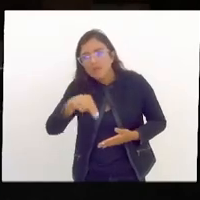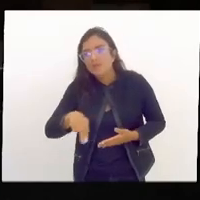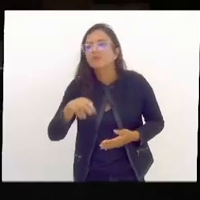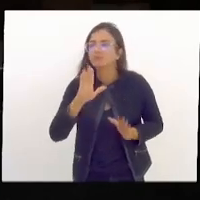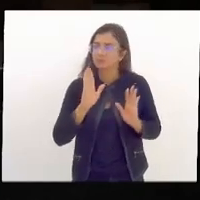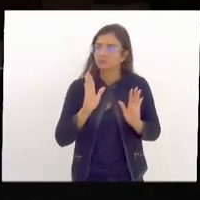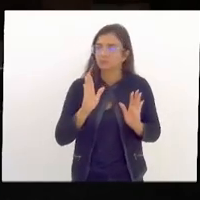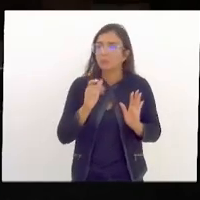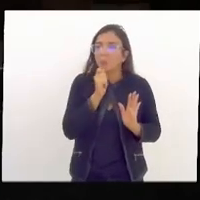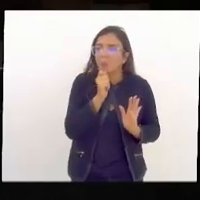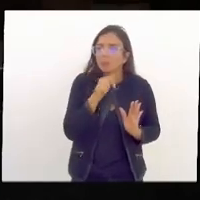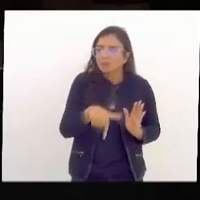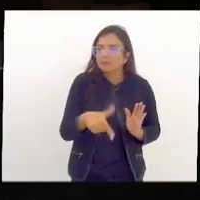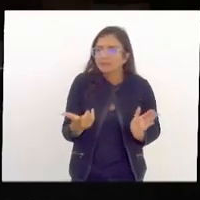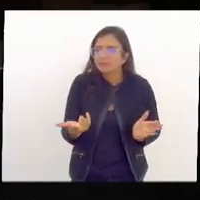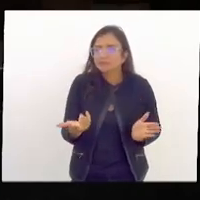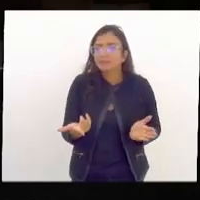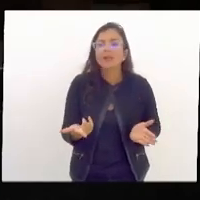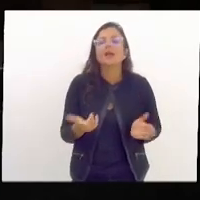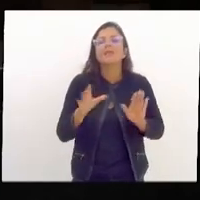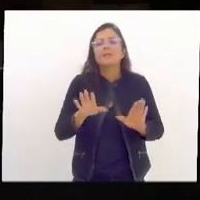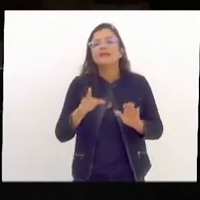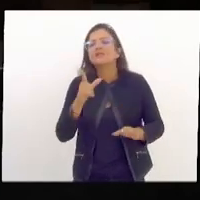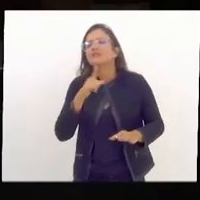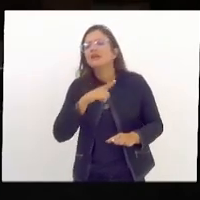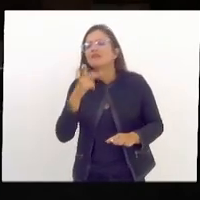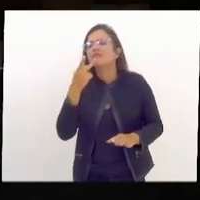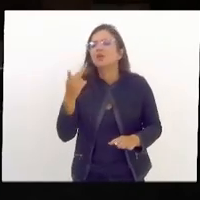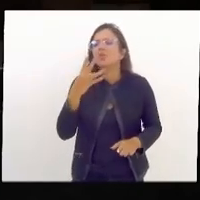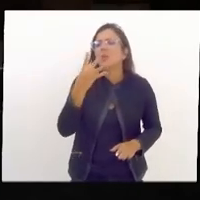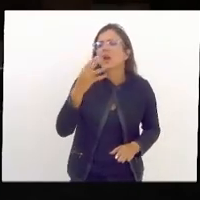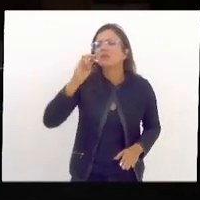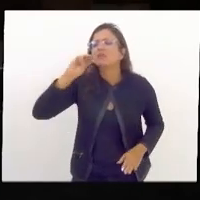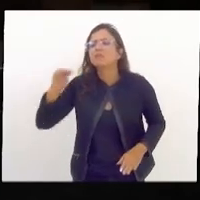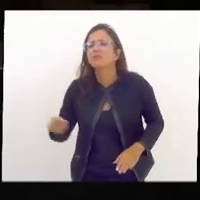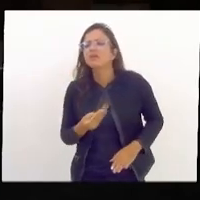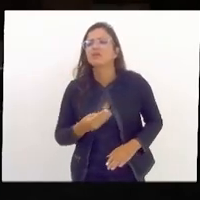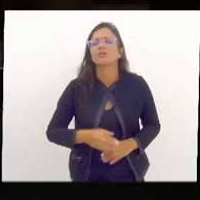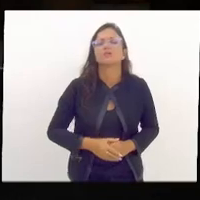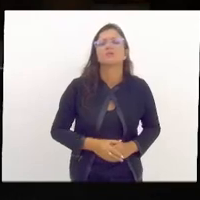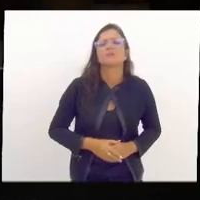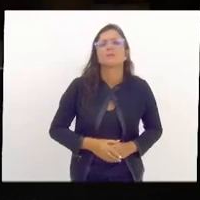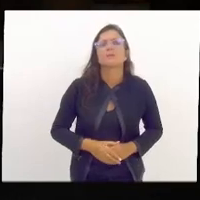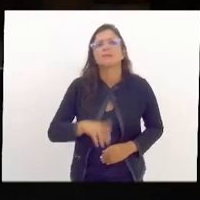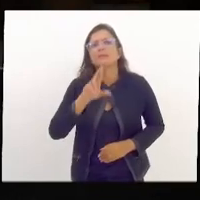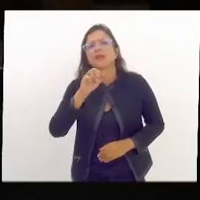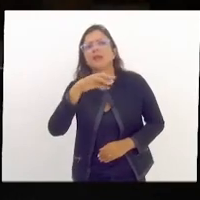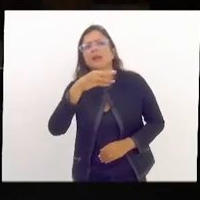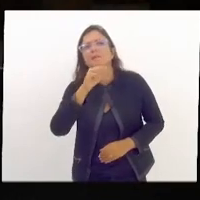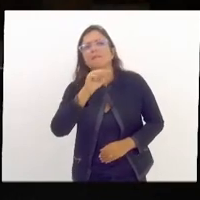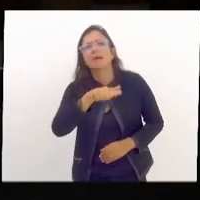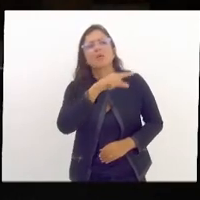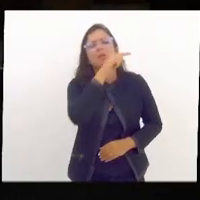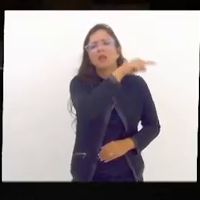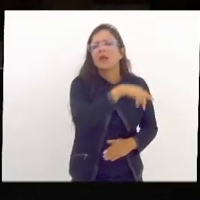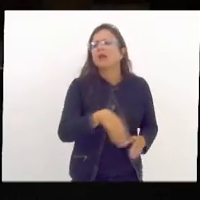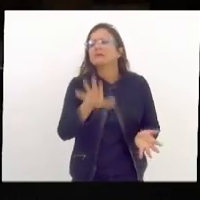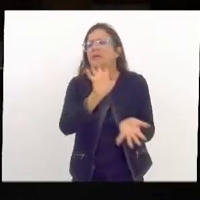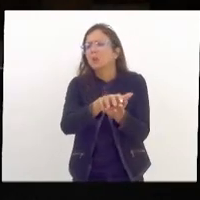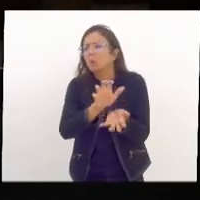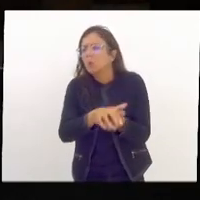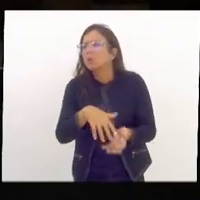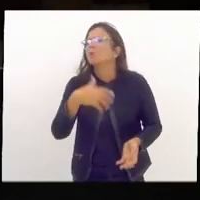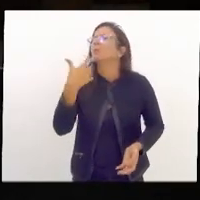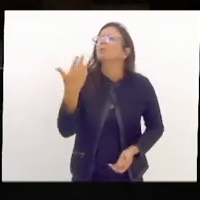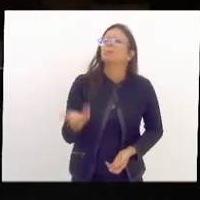mês de novembro, mas também tem aqui uma previsão de R$ 4.000.000. Aí pega ramal Saracuruna, ramal Santa Cruz, aí